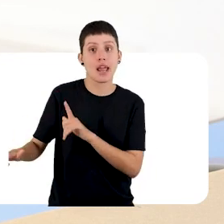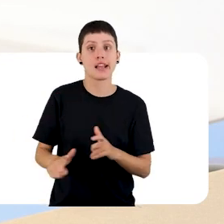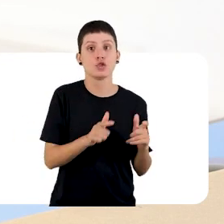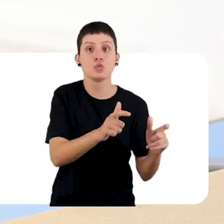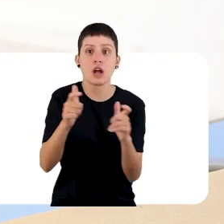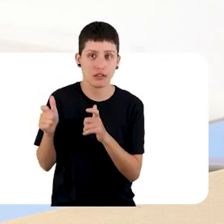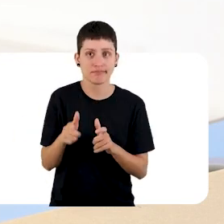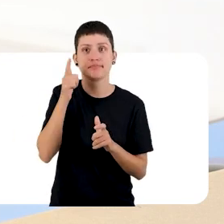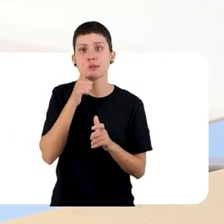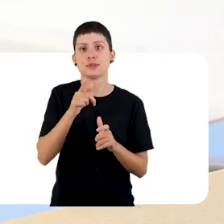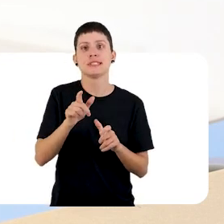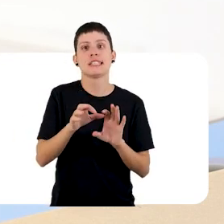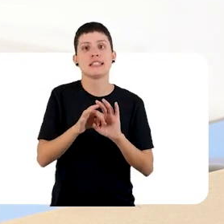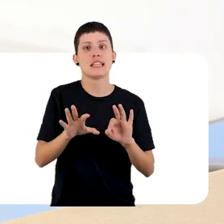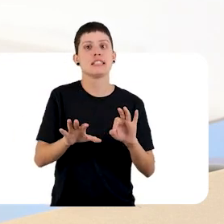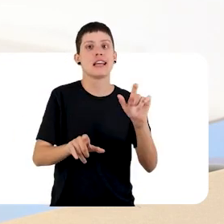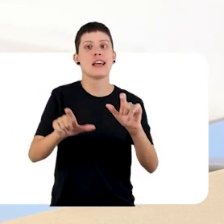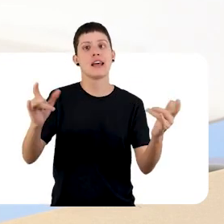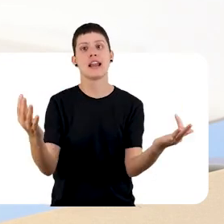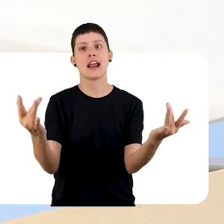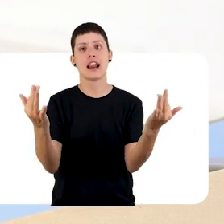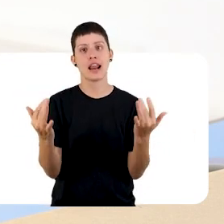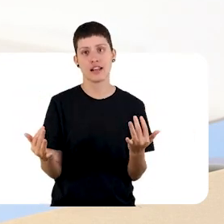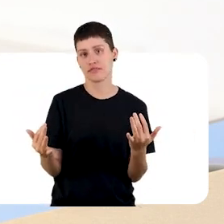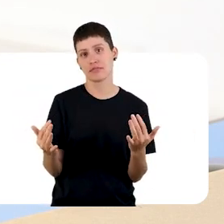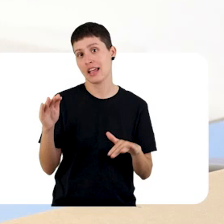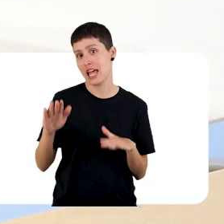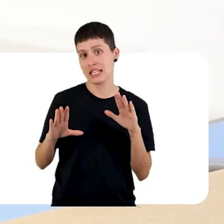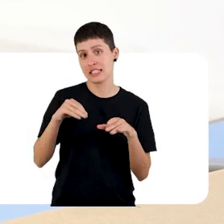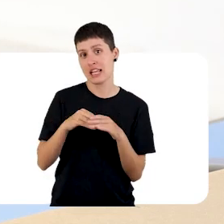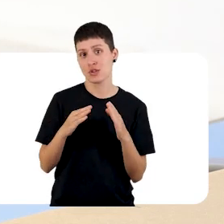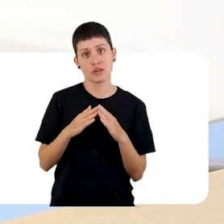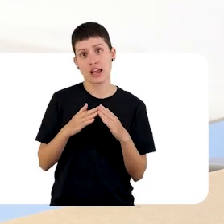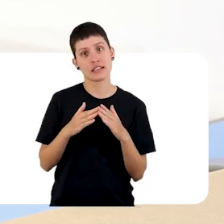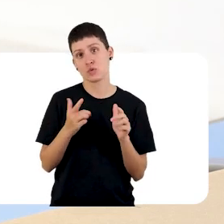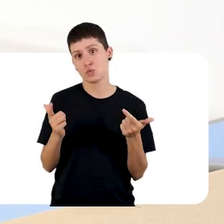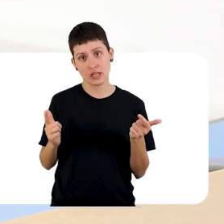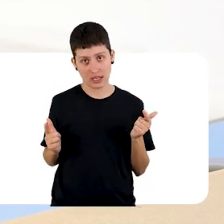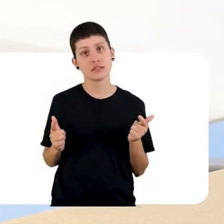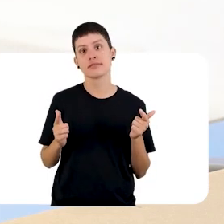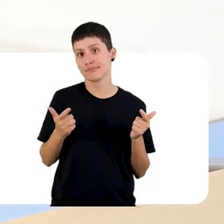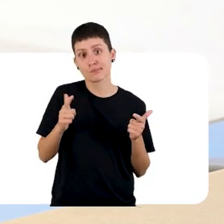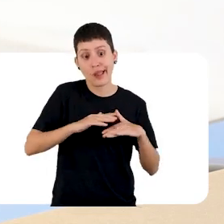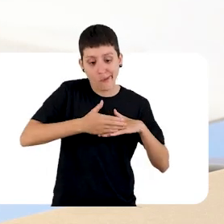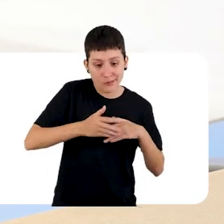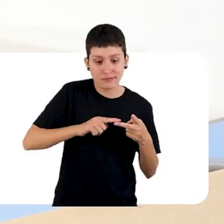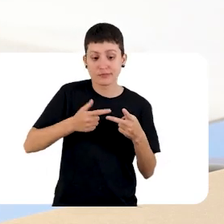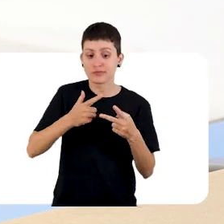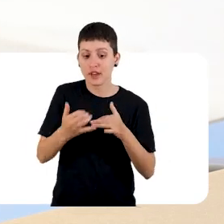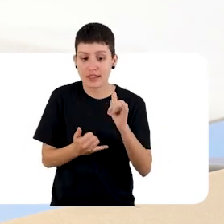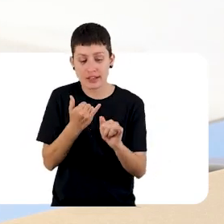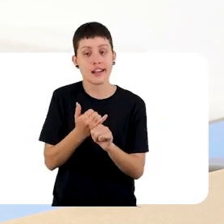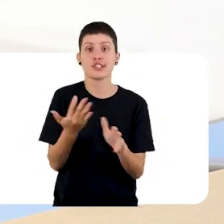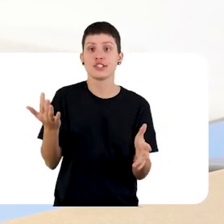espaço para conseguir realmente dar acesso a outros jovens que não têm, muitas vezes, indo direto ao ponto da sua pergunta, computador,